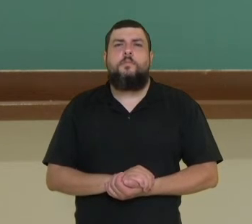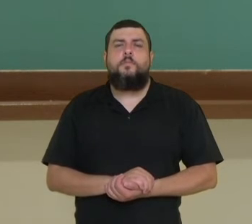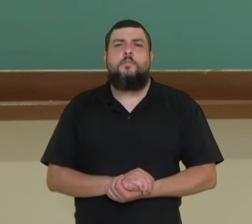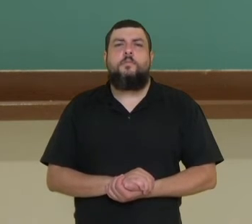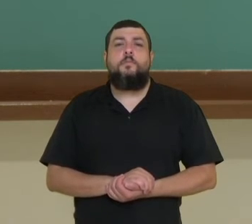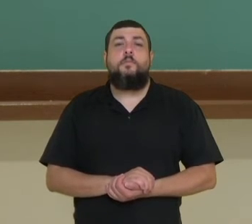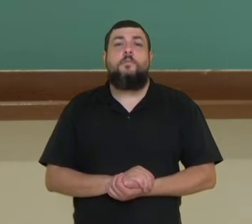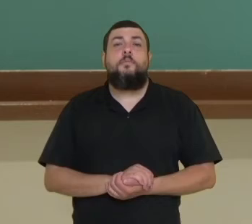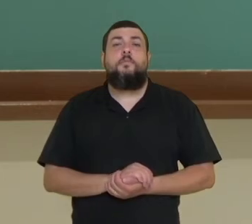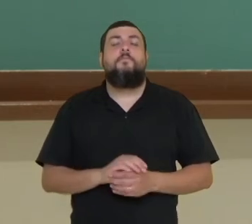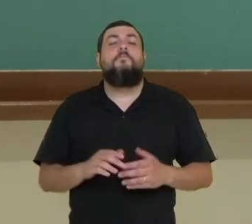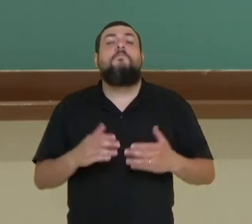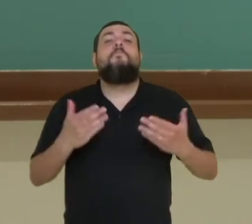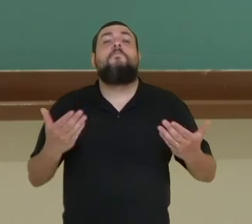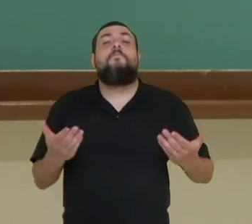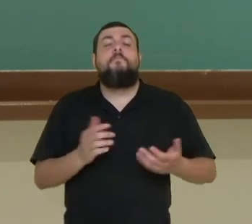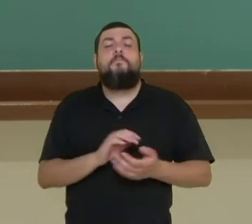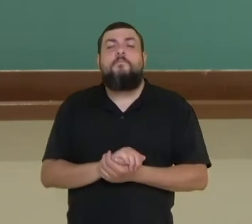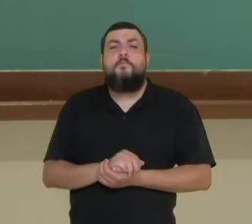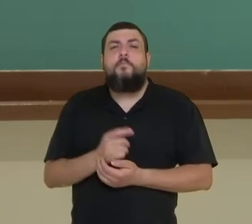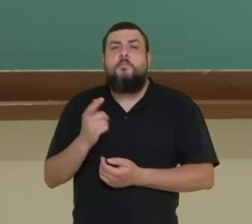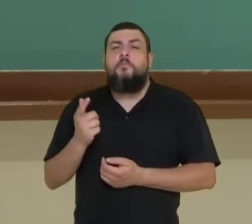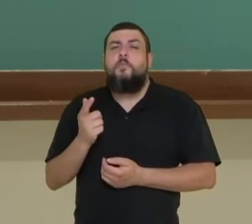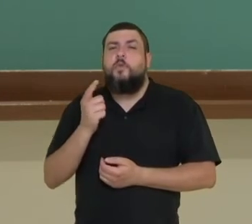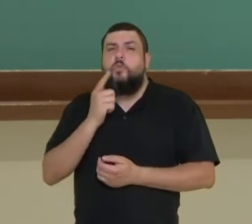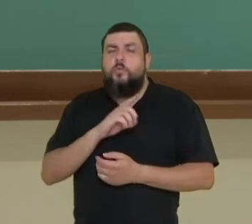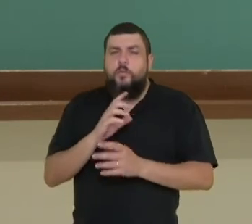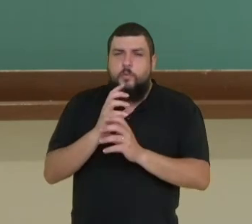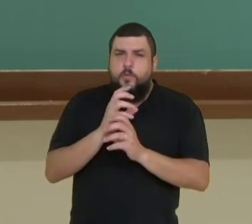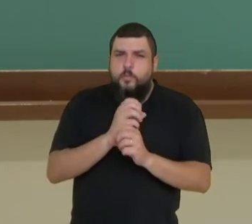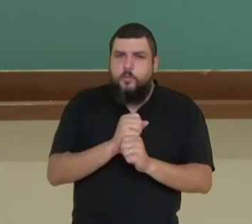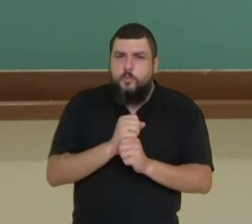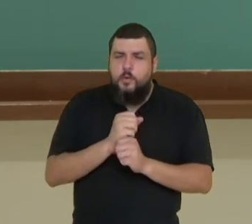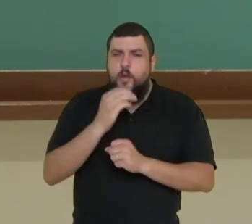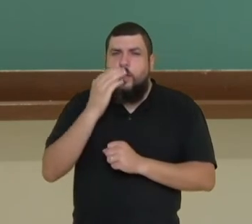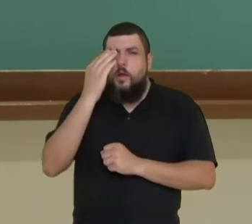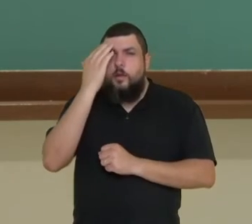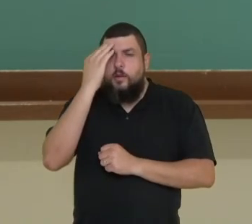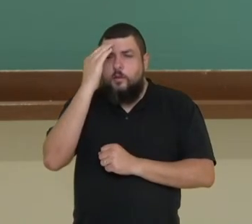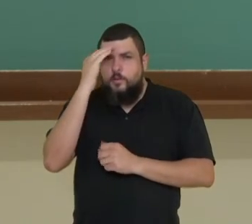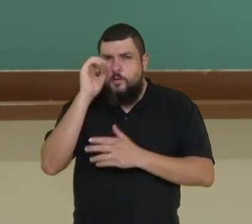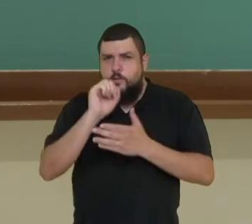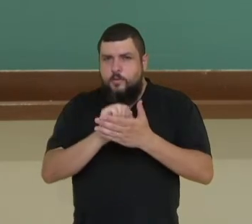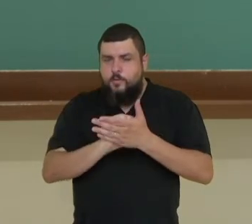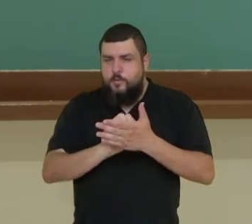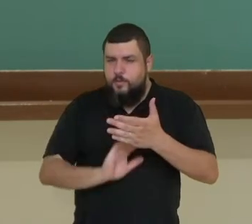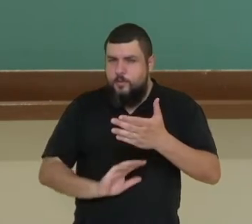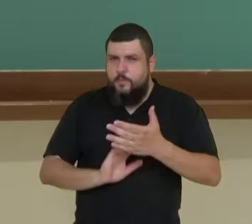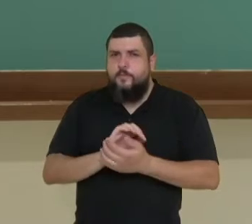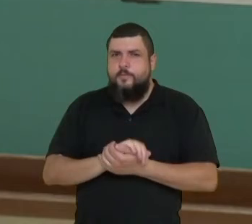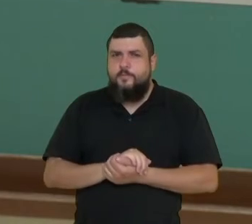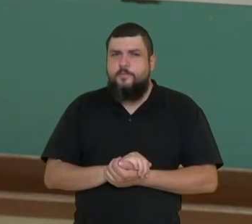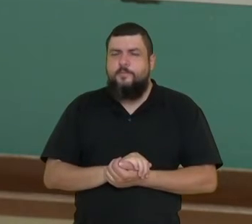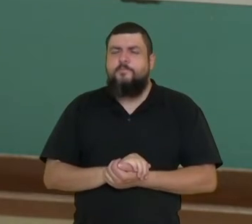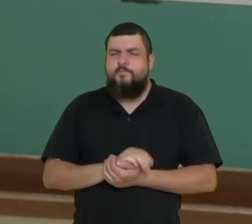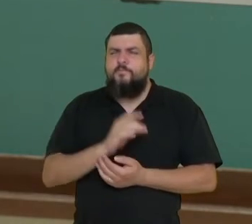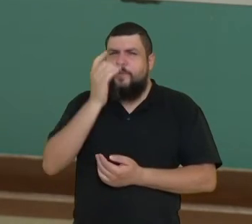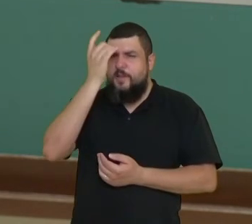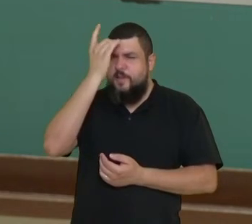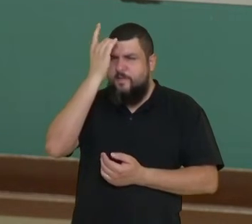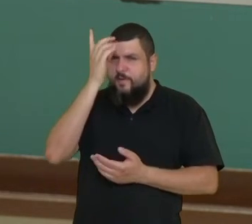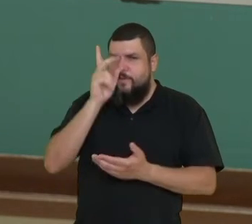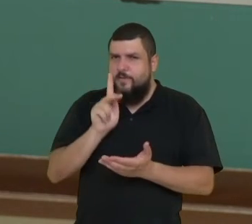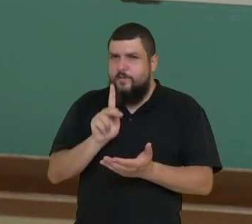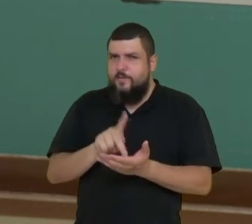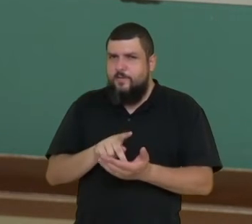E aí, pimpolhada, conseguiram entender o exercício? Fala a verdade. Tá baba, né, cara? Tá